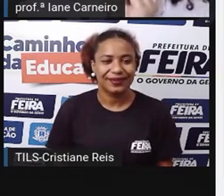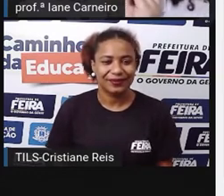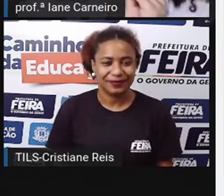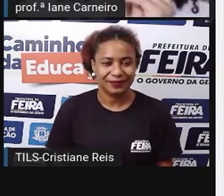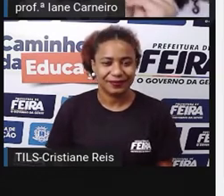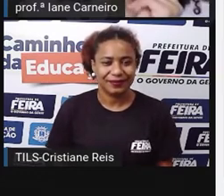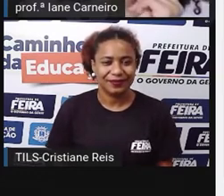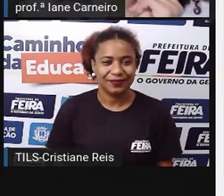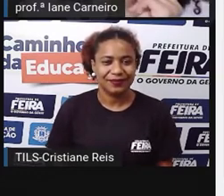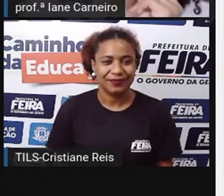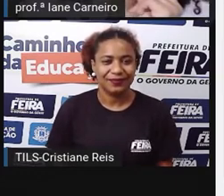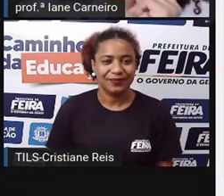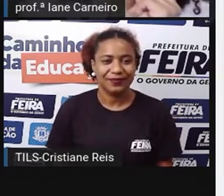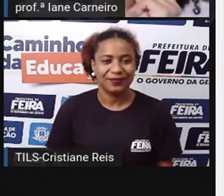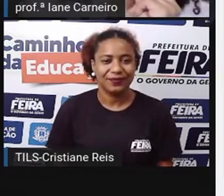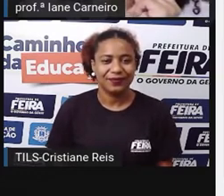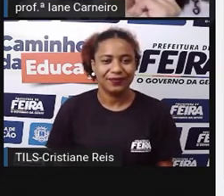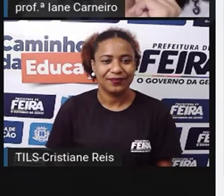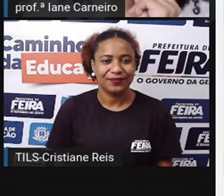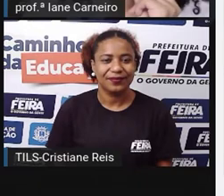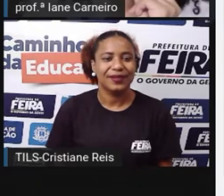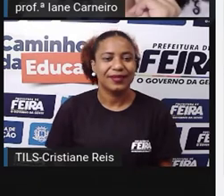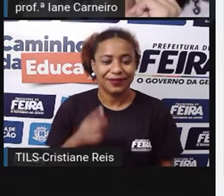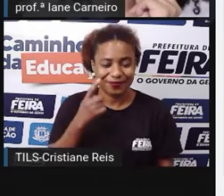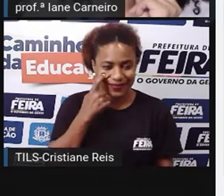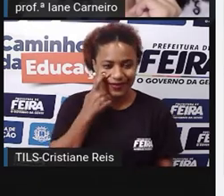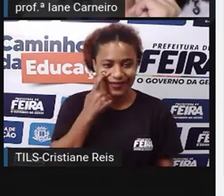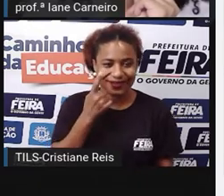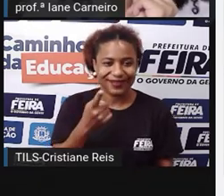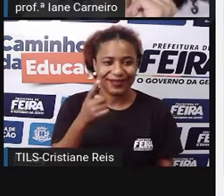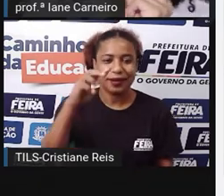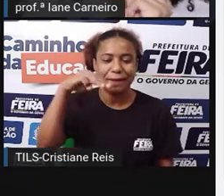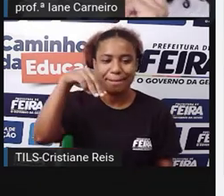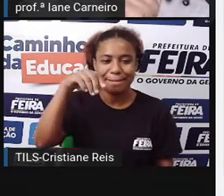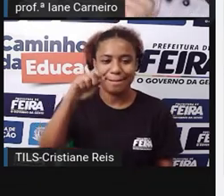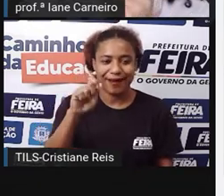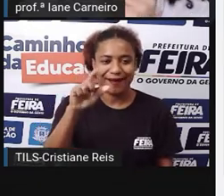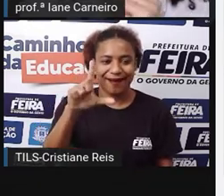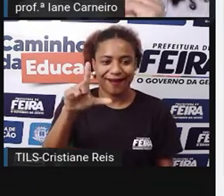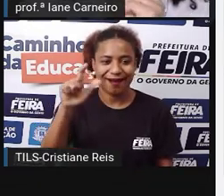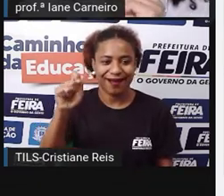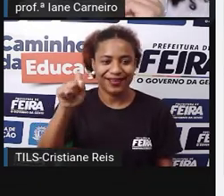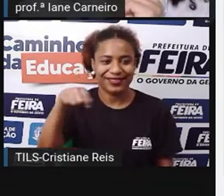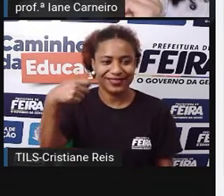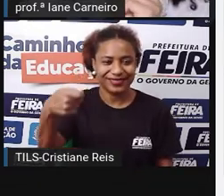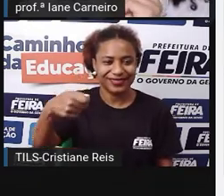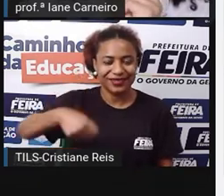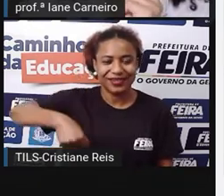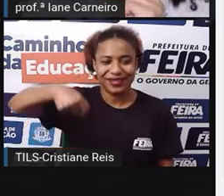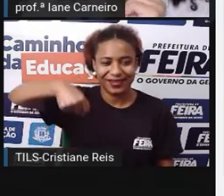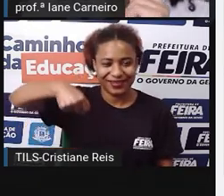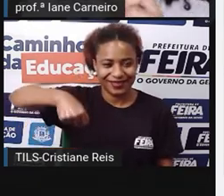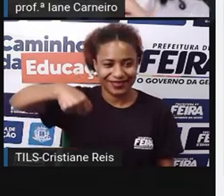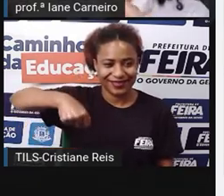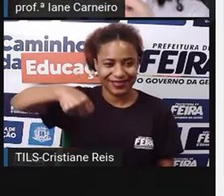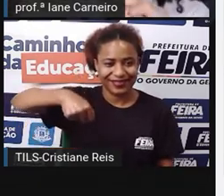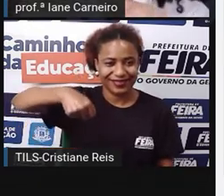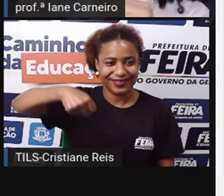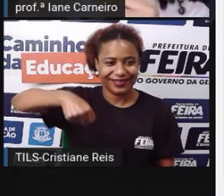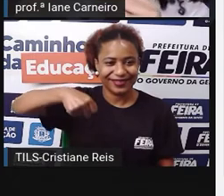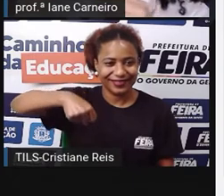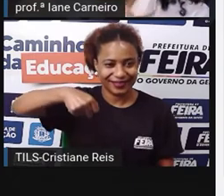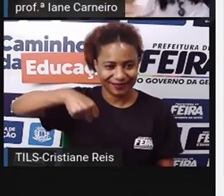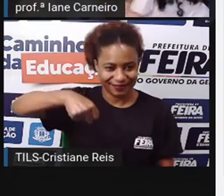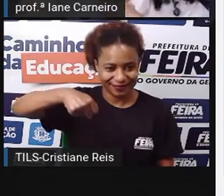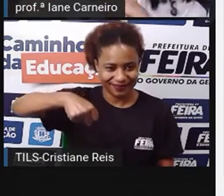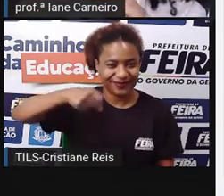Vamos lá. Na próxima, ó, ma, la, mala. Repete aí